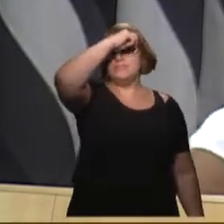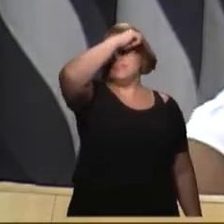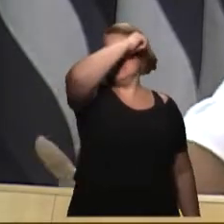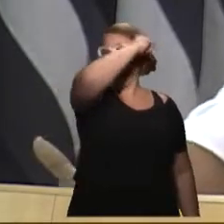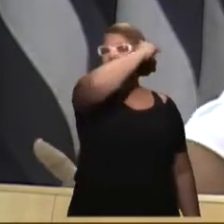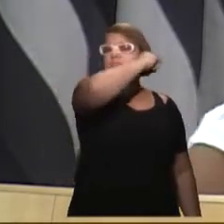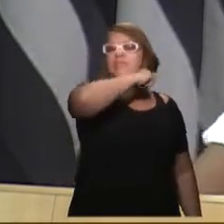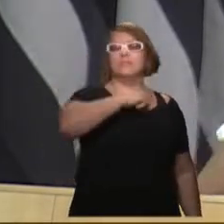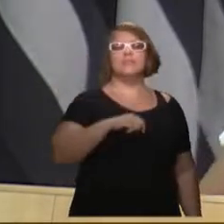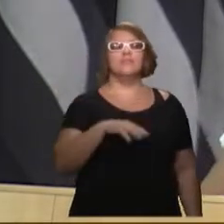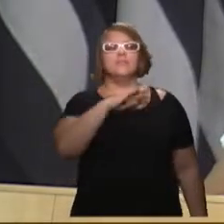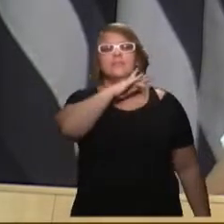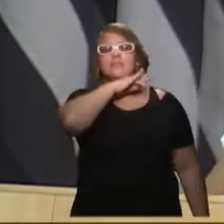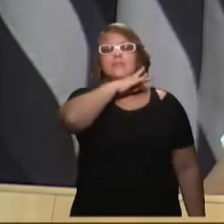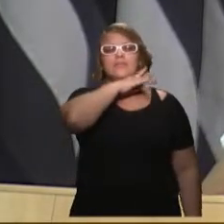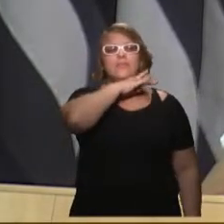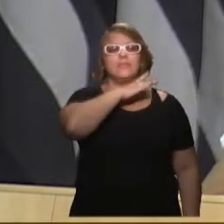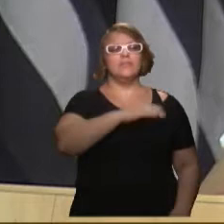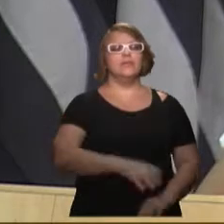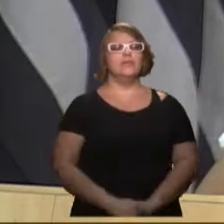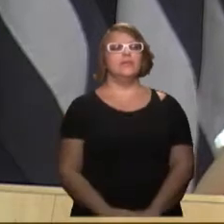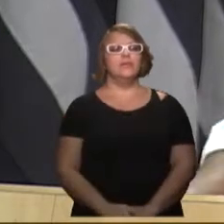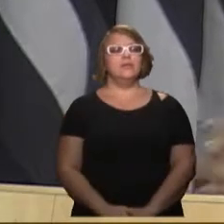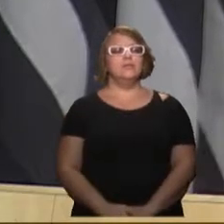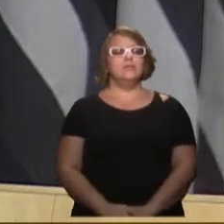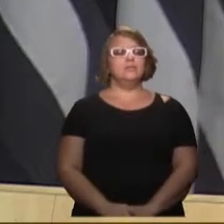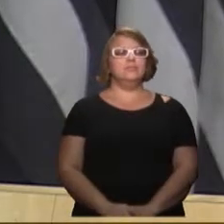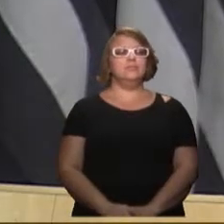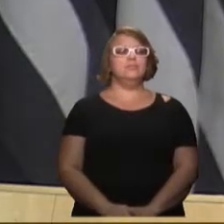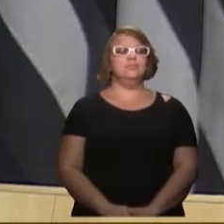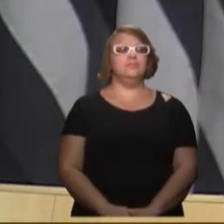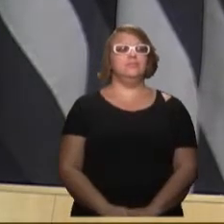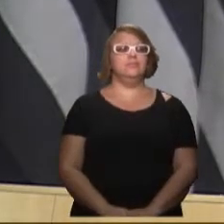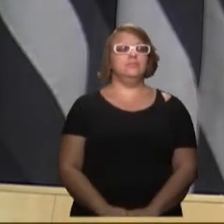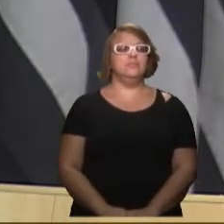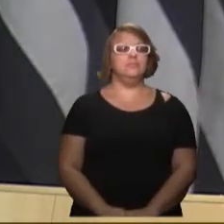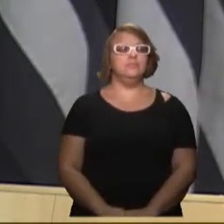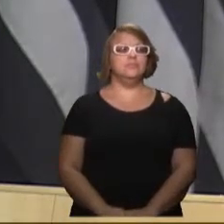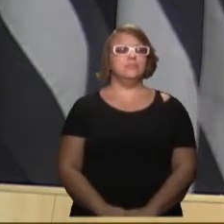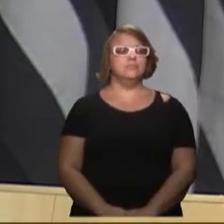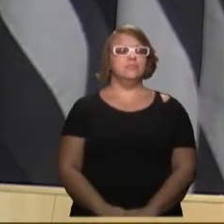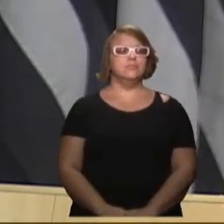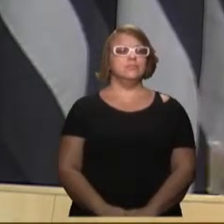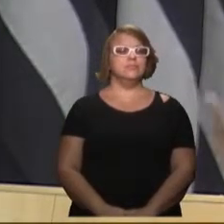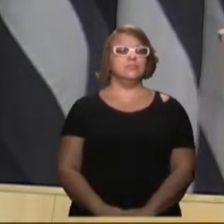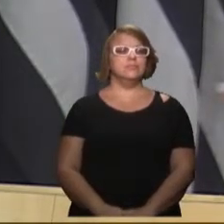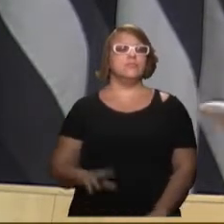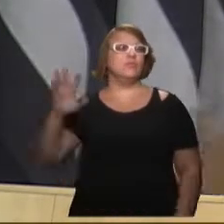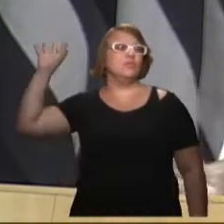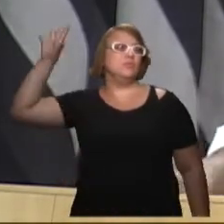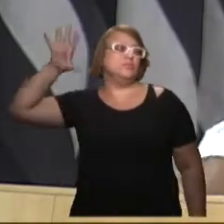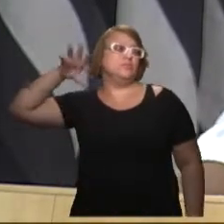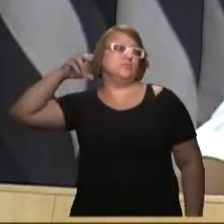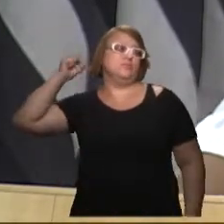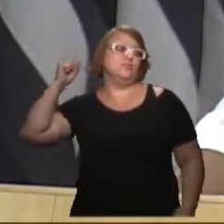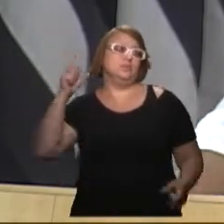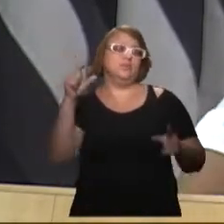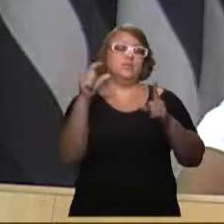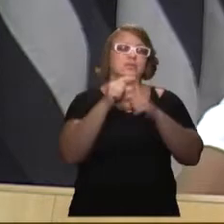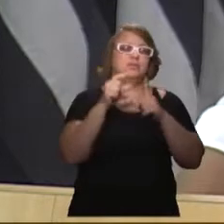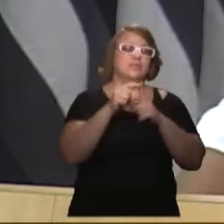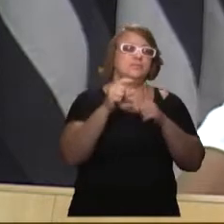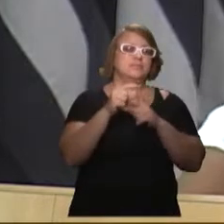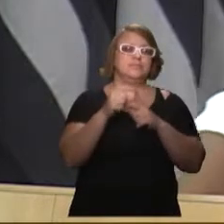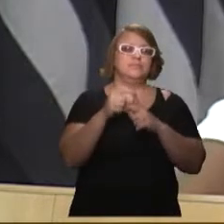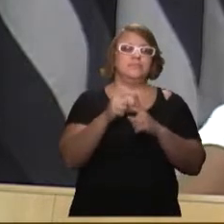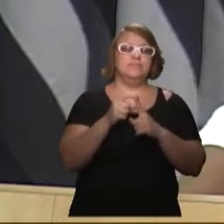muito, muito ruim, porque ouvir a palavra também não é bom. Então, o retorno também não pode